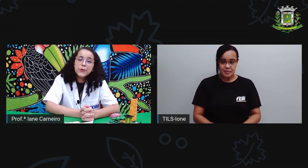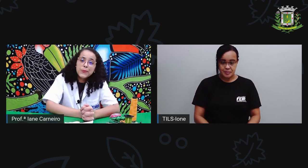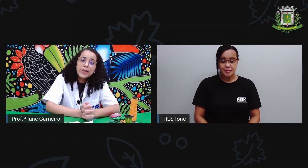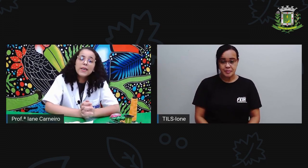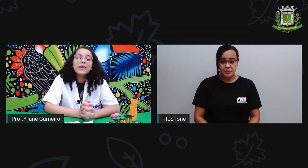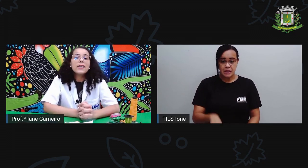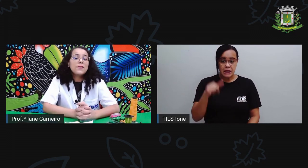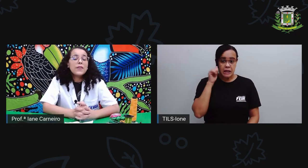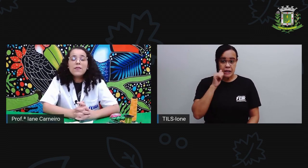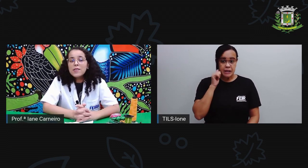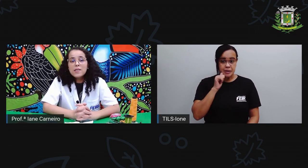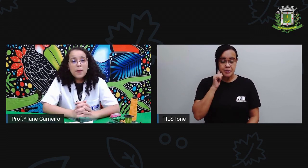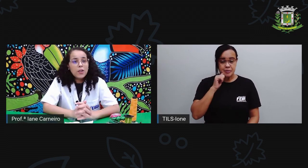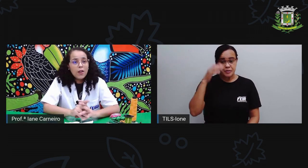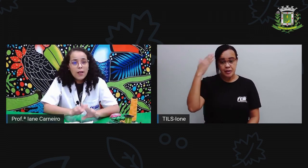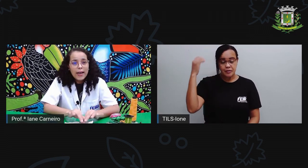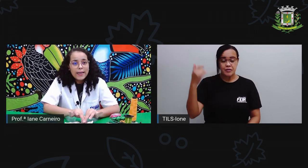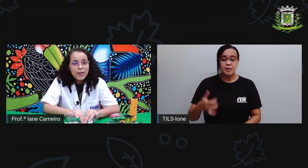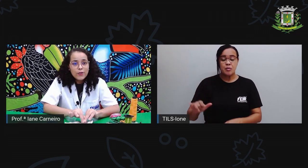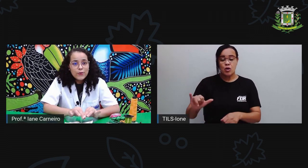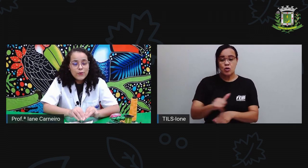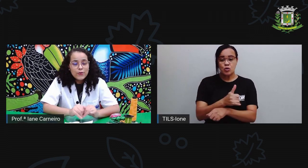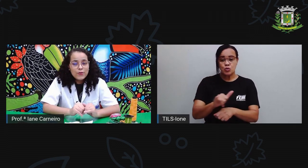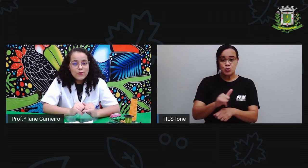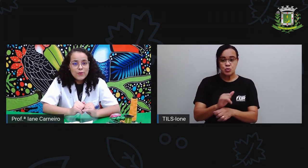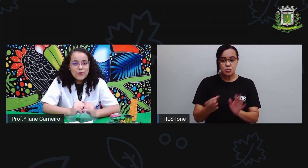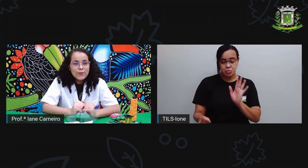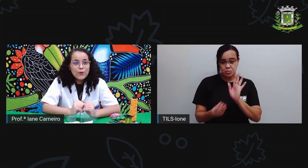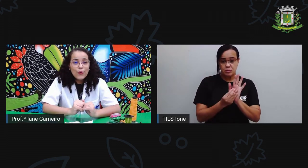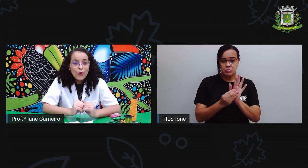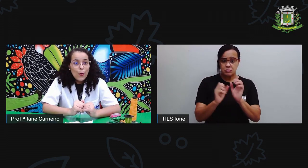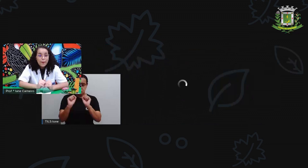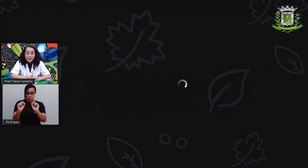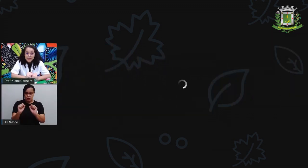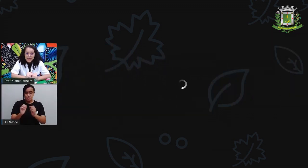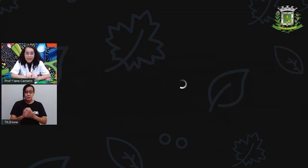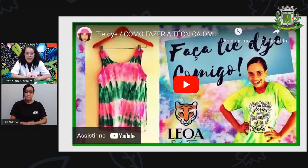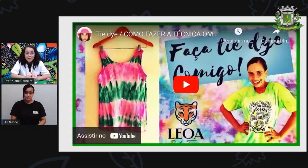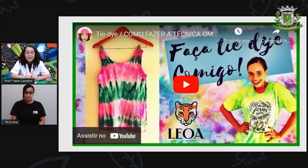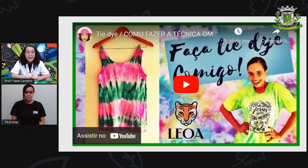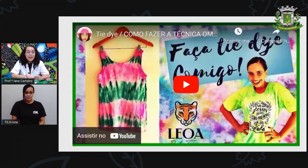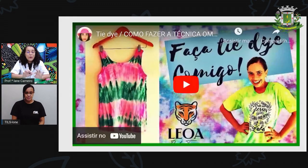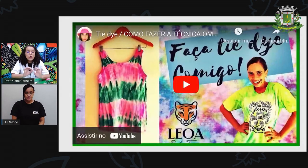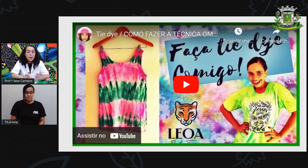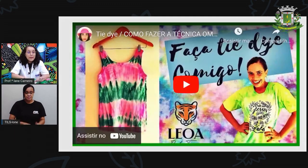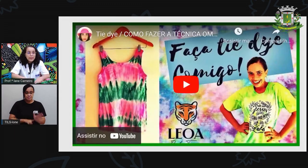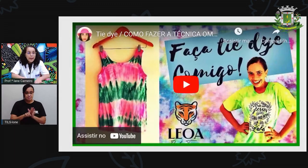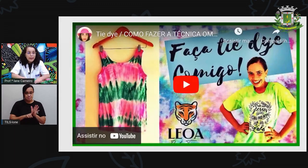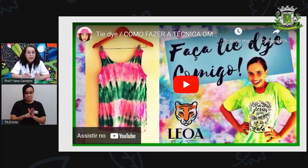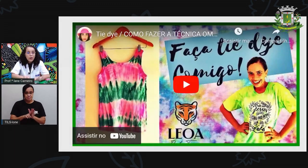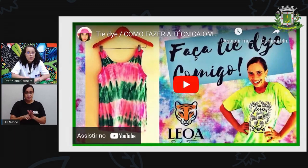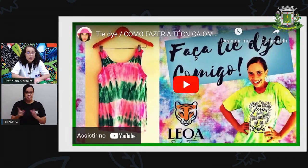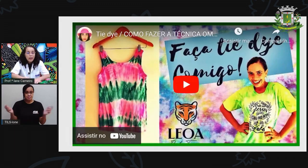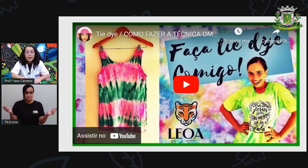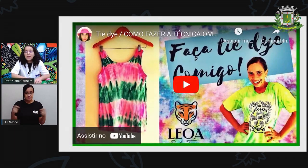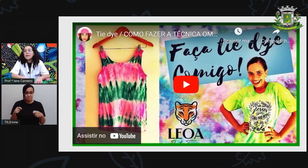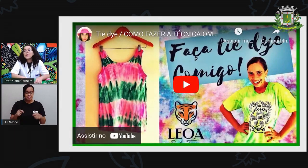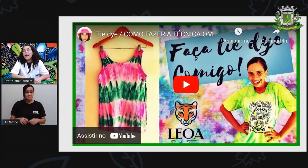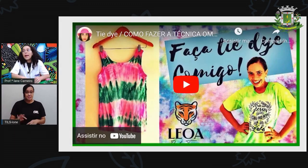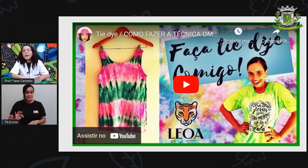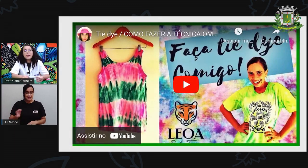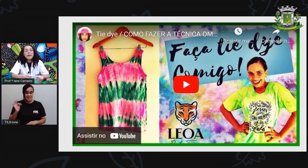do YouTube. E que vocês podem colocar aí, ó, no Google para pesquisar, né? O nome da técnica, coloca